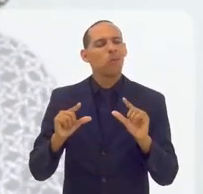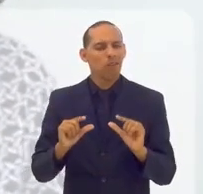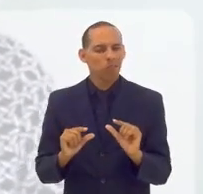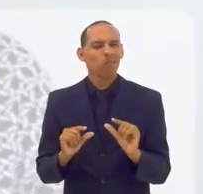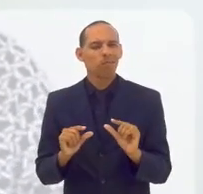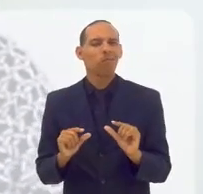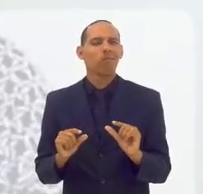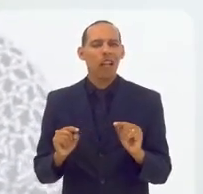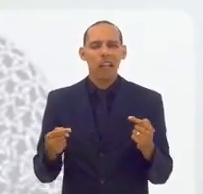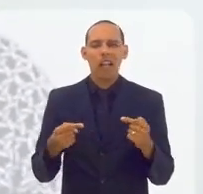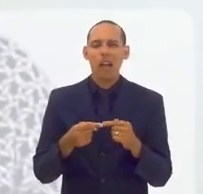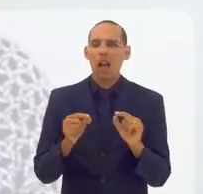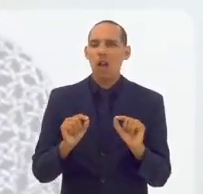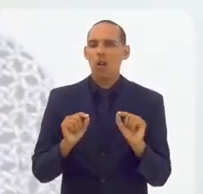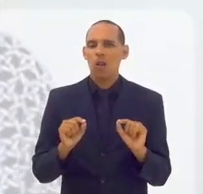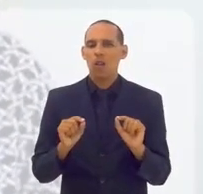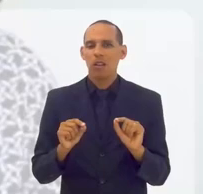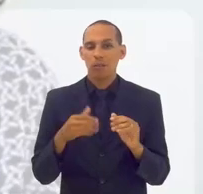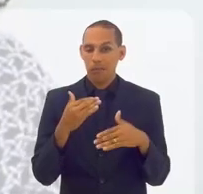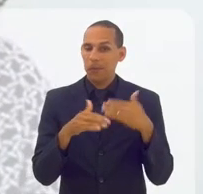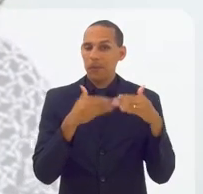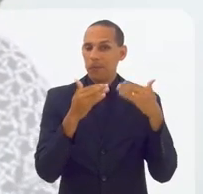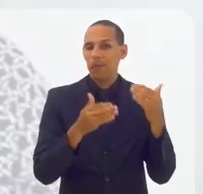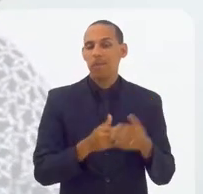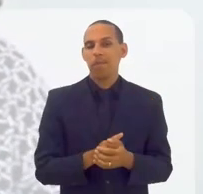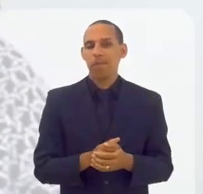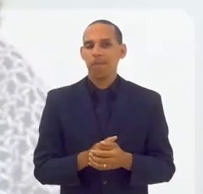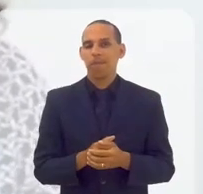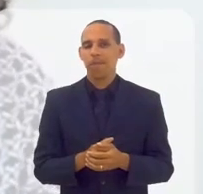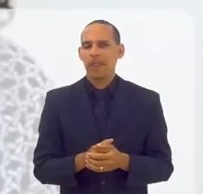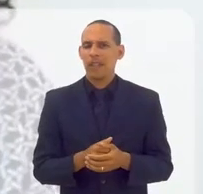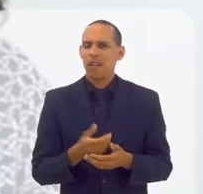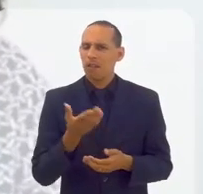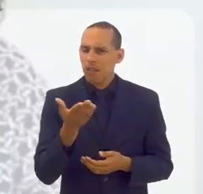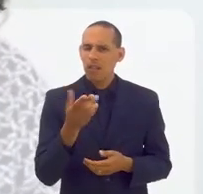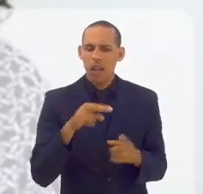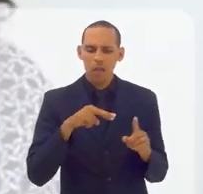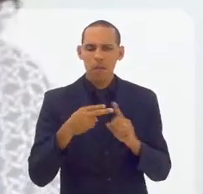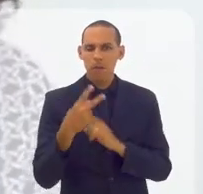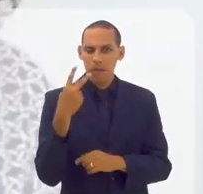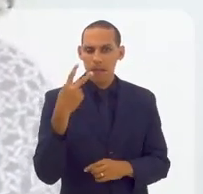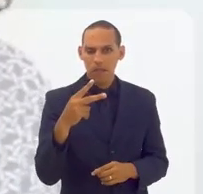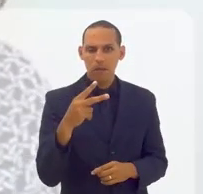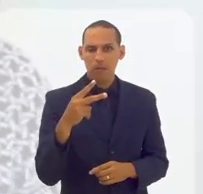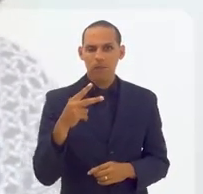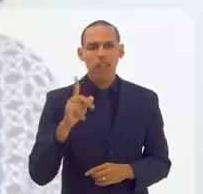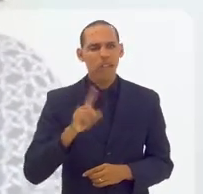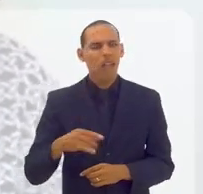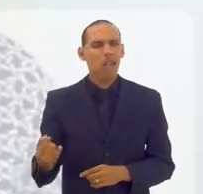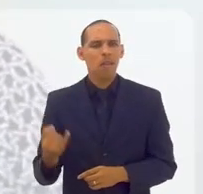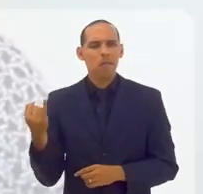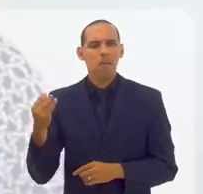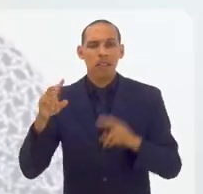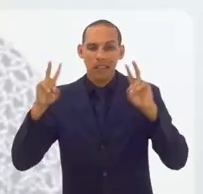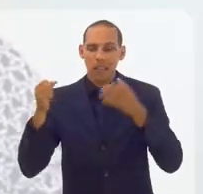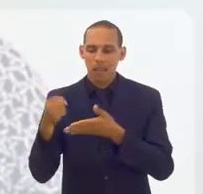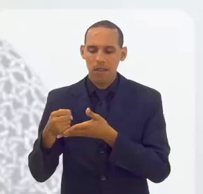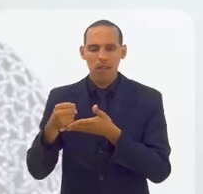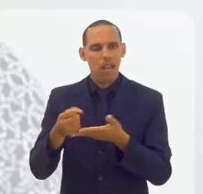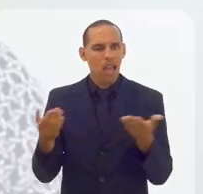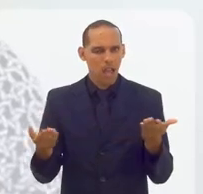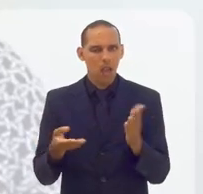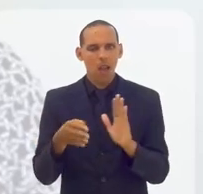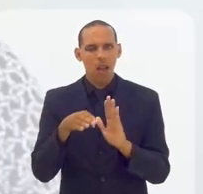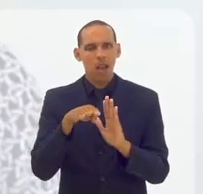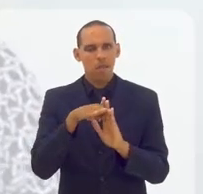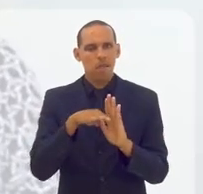fala no que diz respeito ao desenvolvimento. Na sua visão, por que que é tão importante trazer esse tema